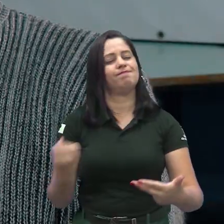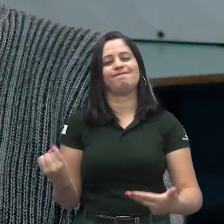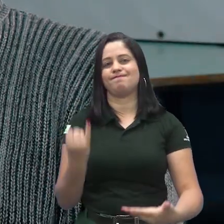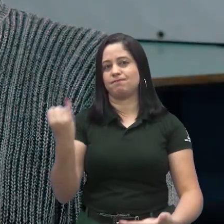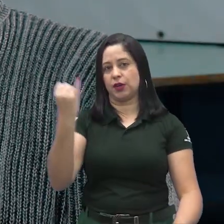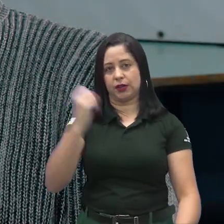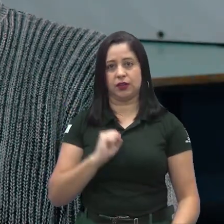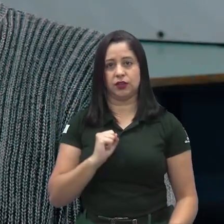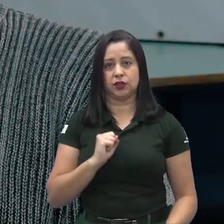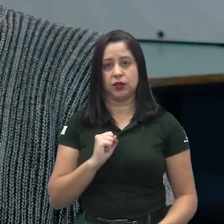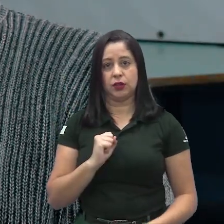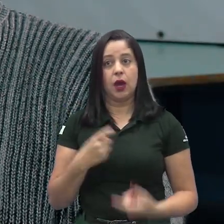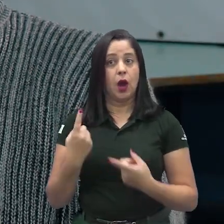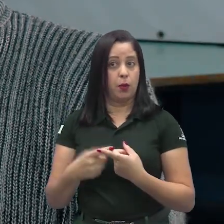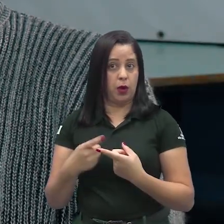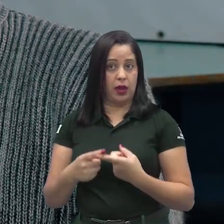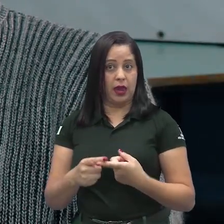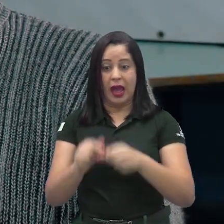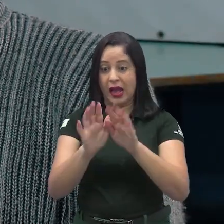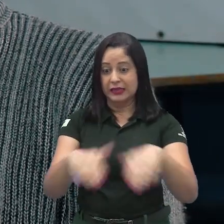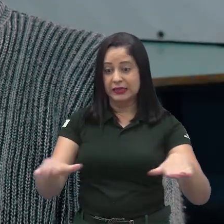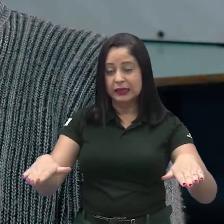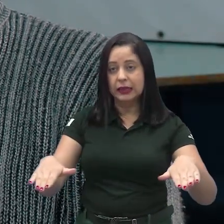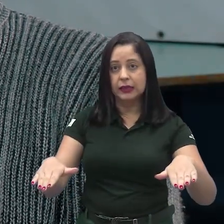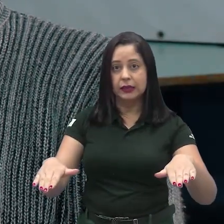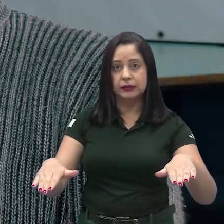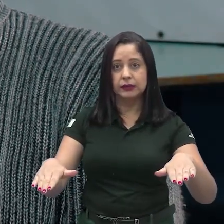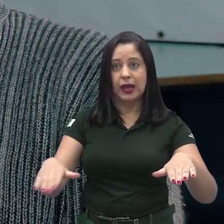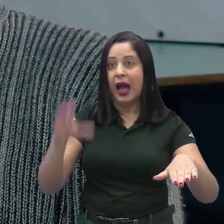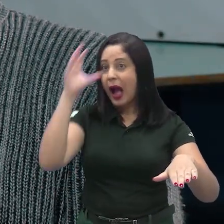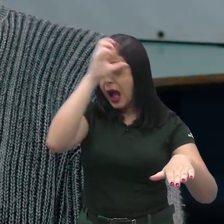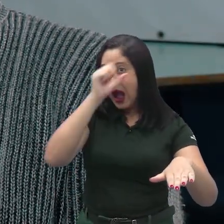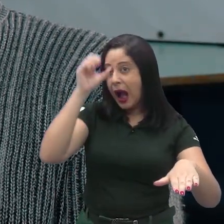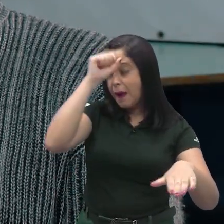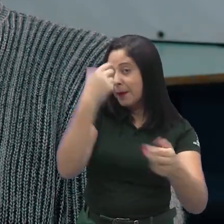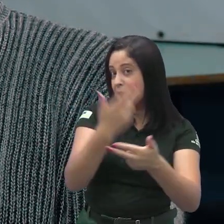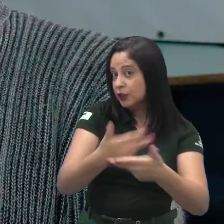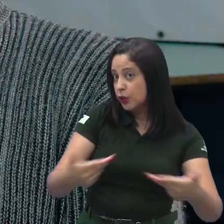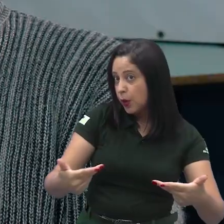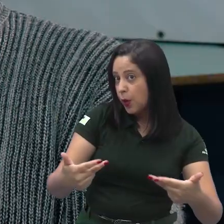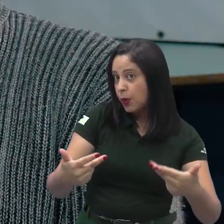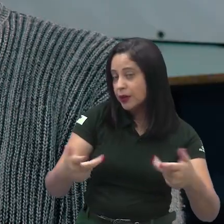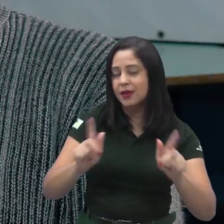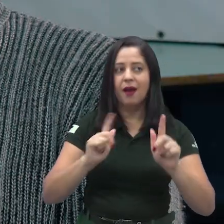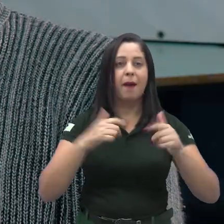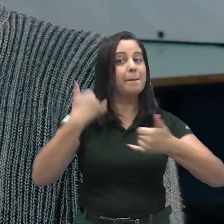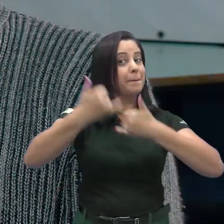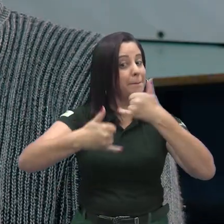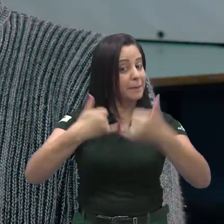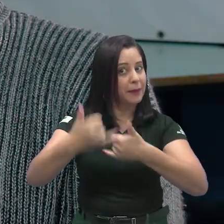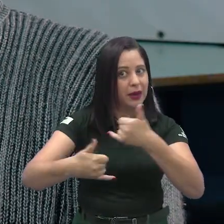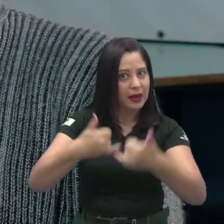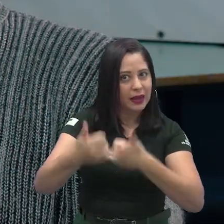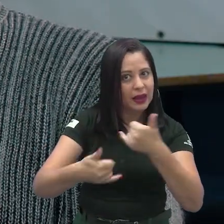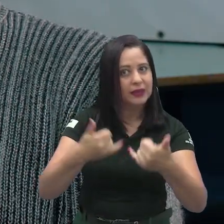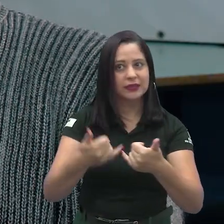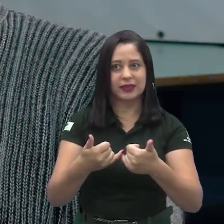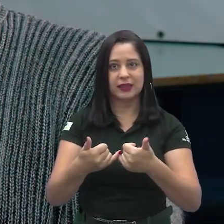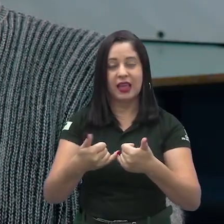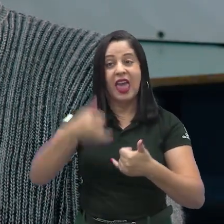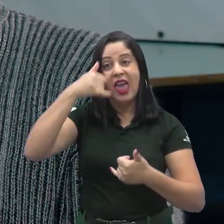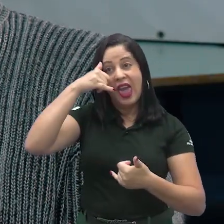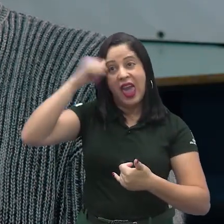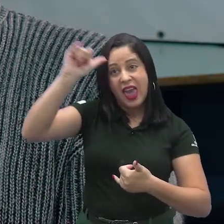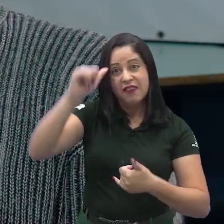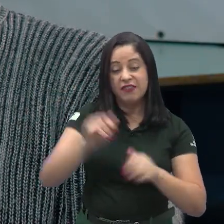importante. Porque uma ocupação para nossas crianças, é uma diversão para nossas crianças, né? Está tirando